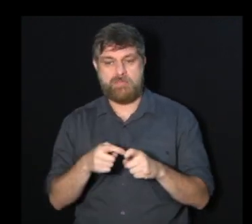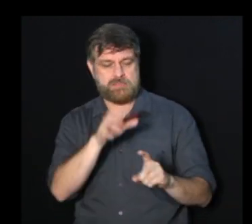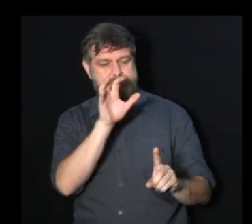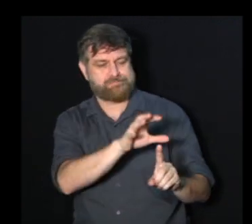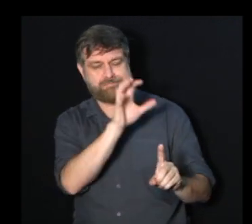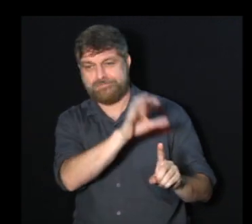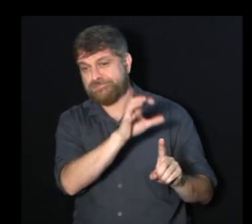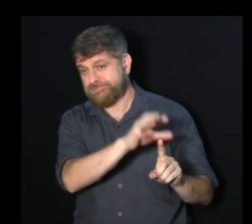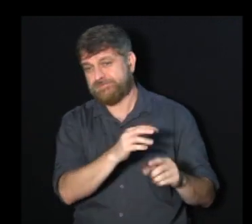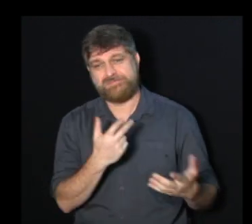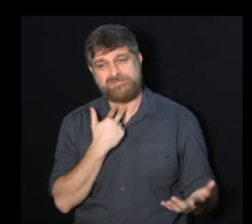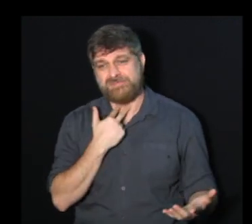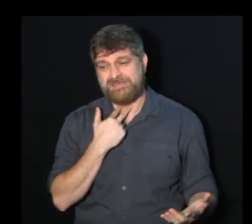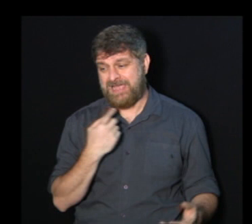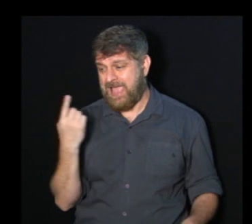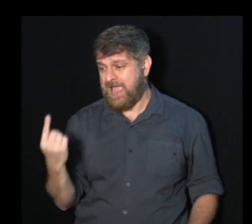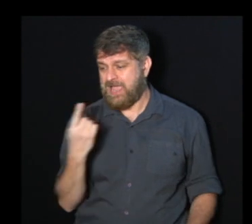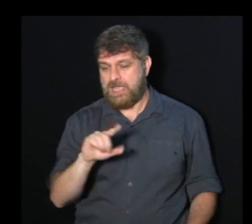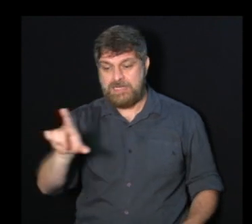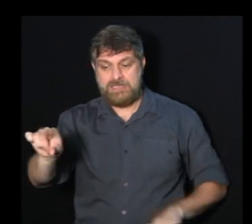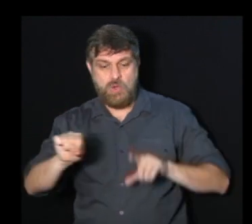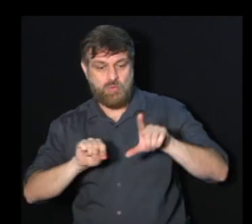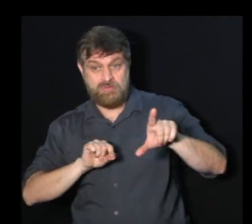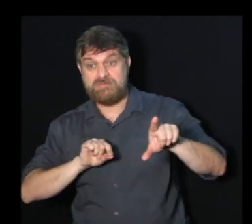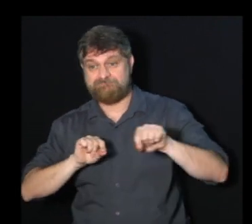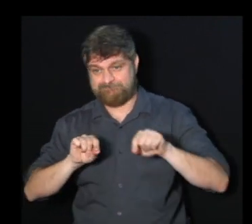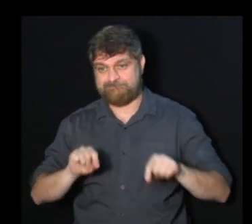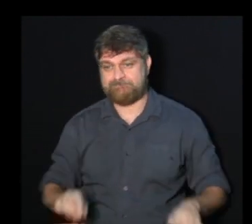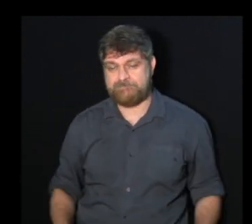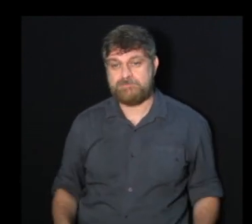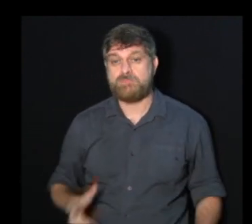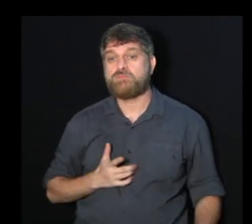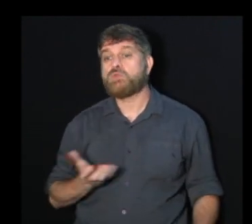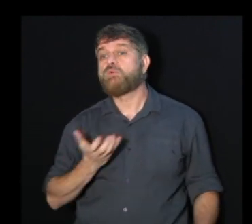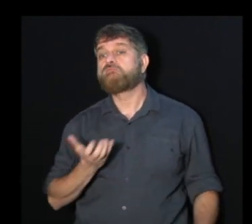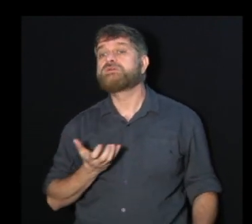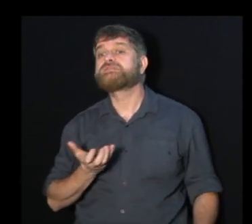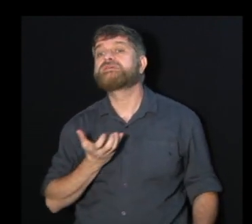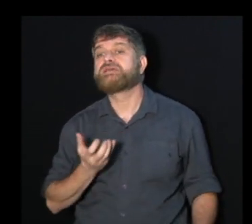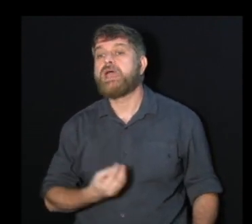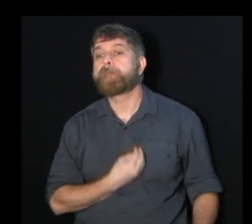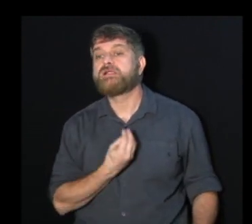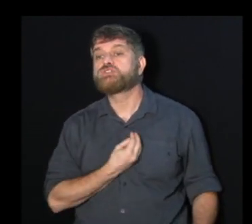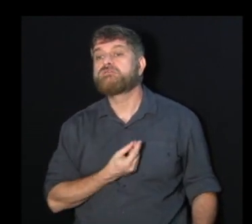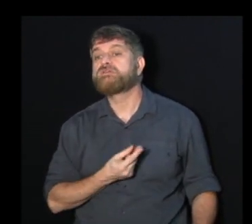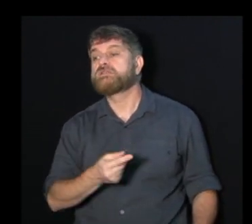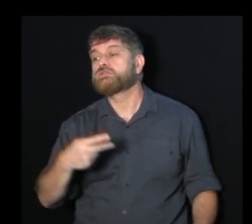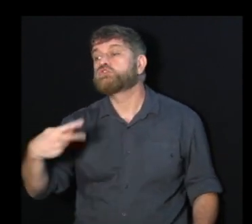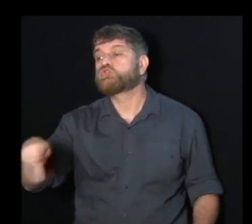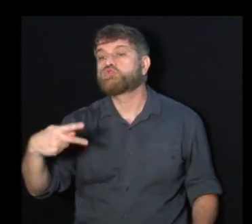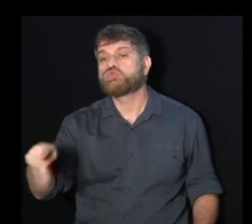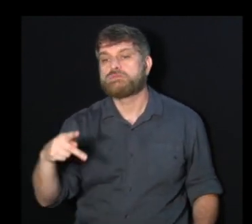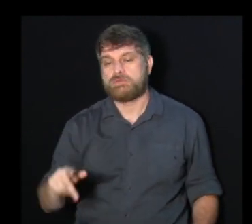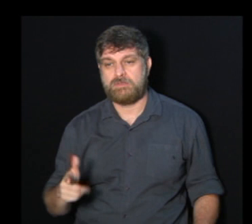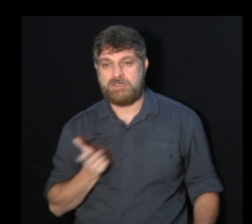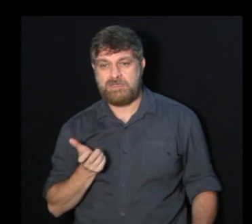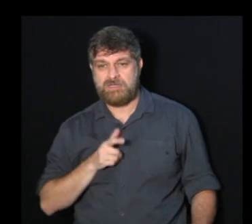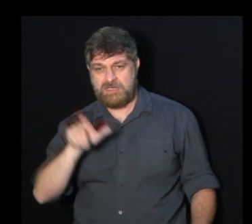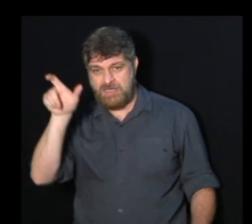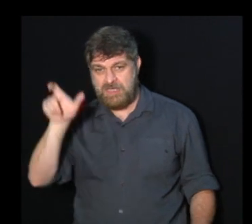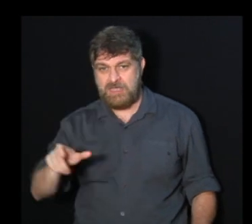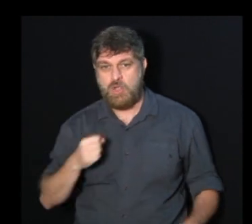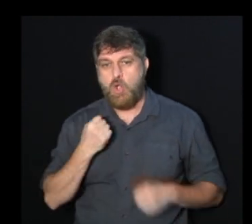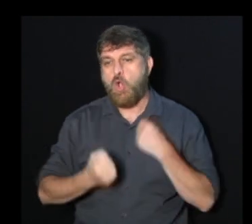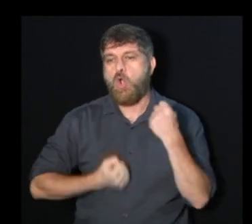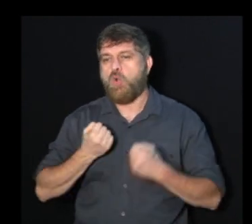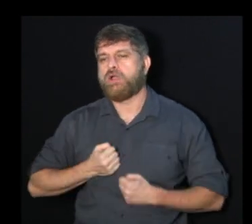falar, é o que você escolhe, é o que você pretende levar para a sua vida. Você pretende correr